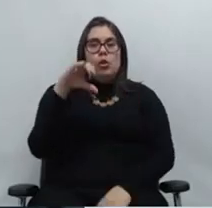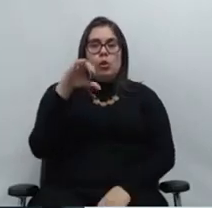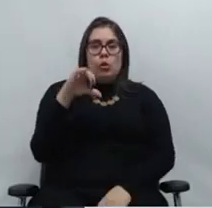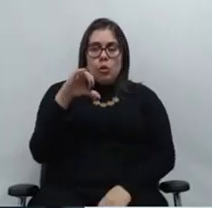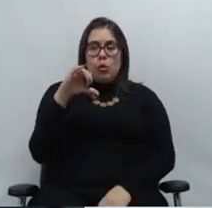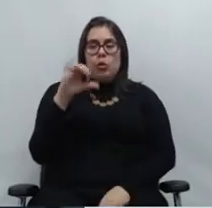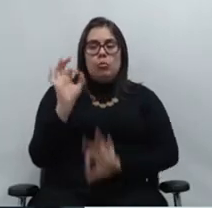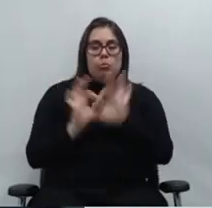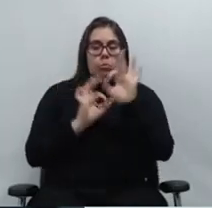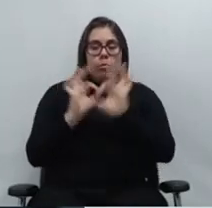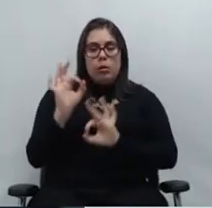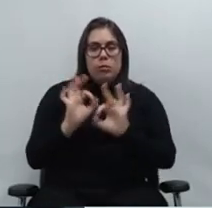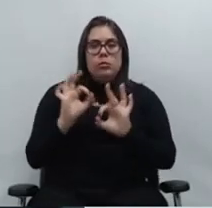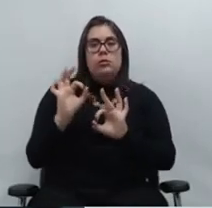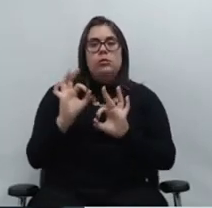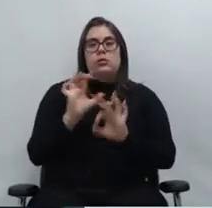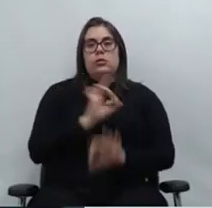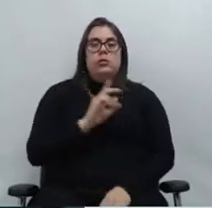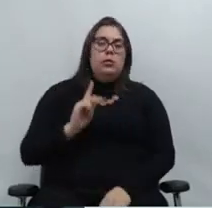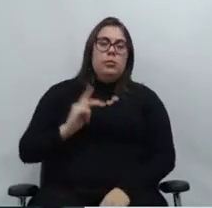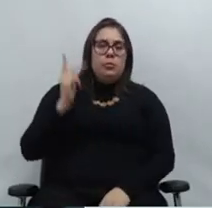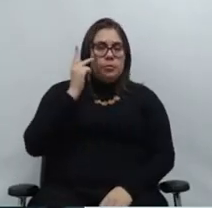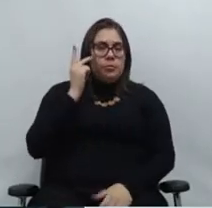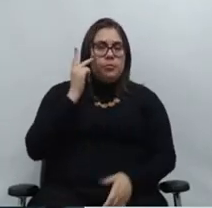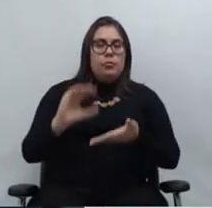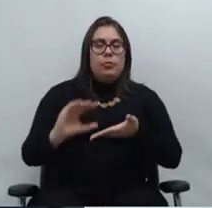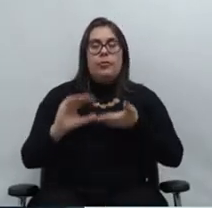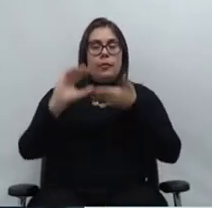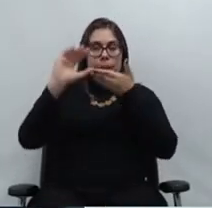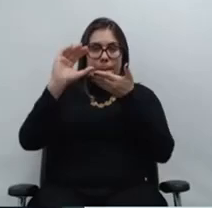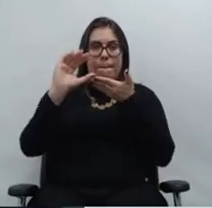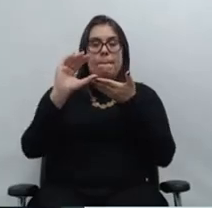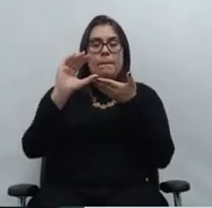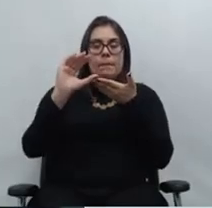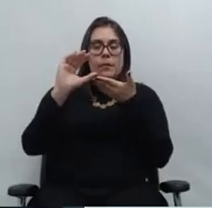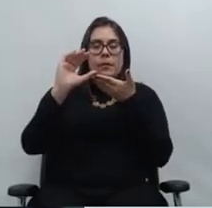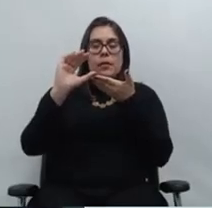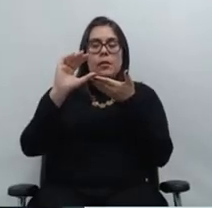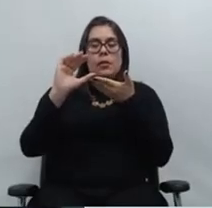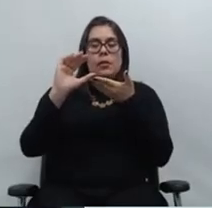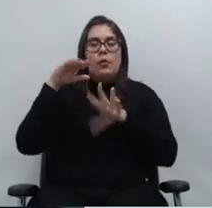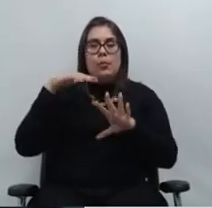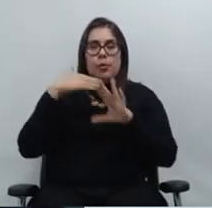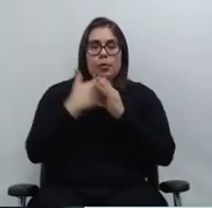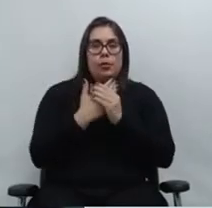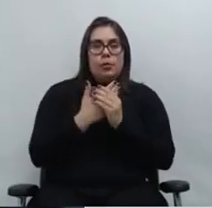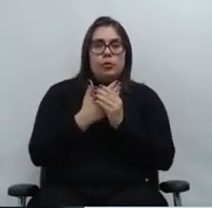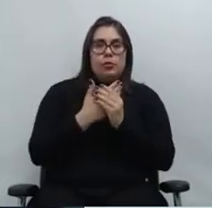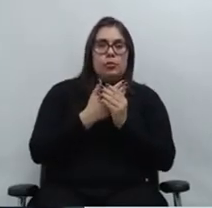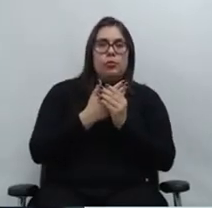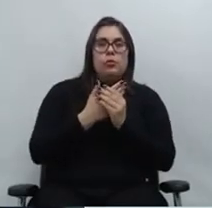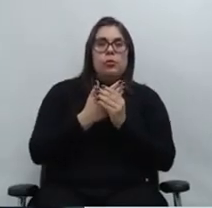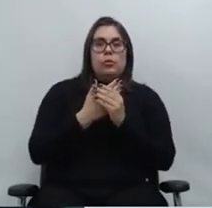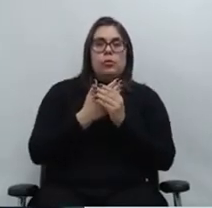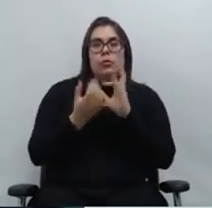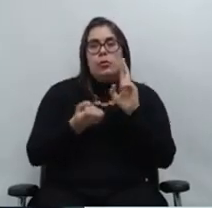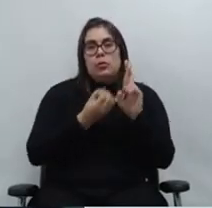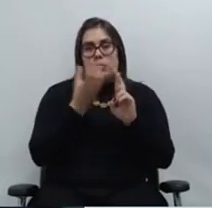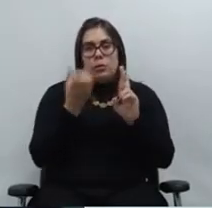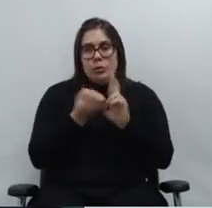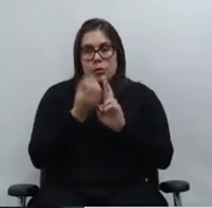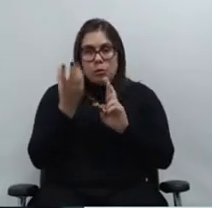da Defensoria Pública de São Paulo ao Conselho Superior da Defensoria. O presente processo SEI foi distribuído para a relatoria do